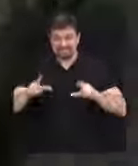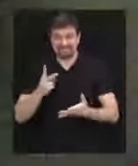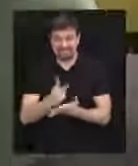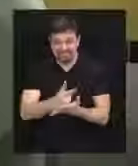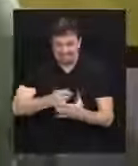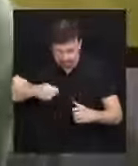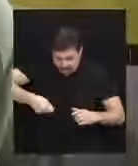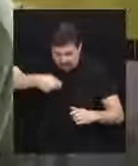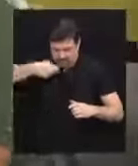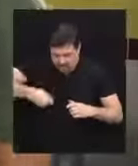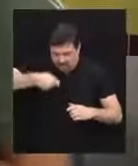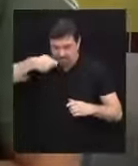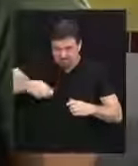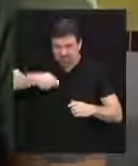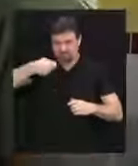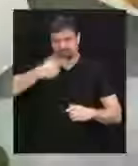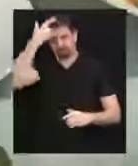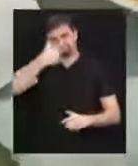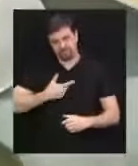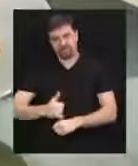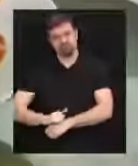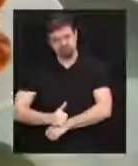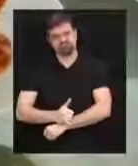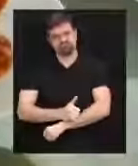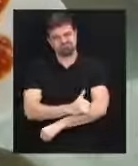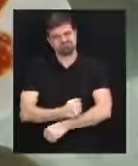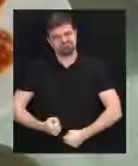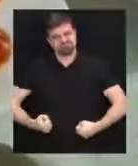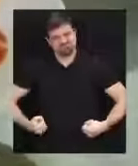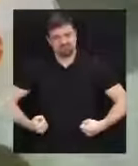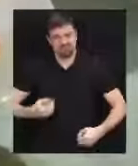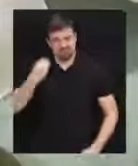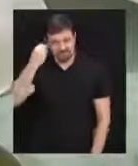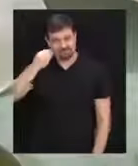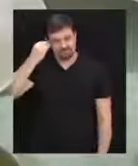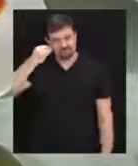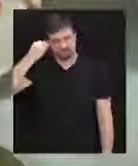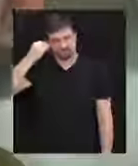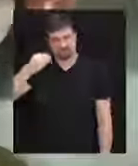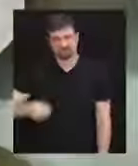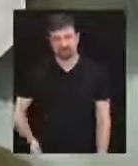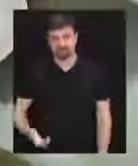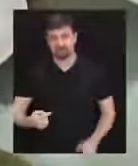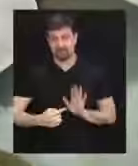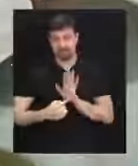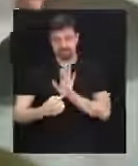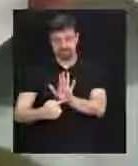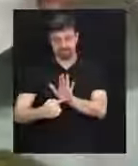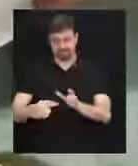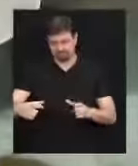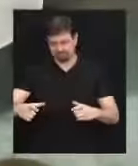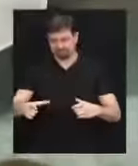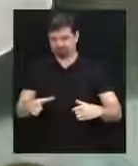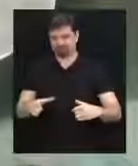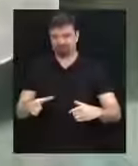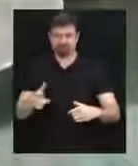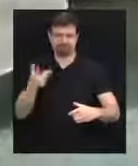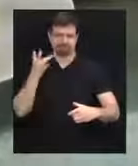faço, vou comer isso aqui aí, também. Aí tá. Pode então, vamos lá, vamos lá cortar isso. Pode assim. Experimentar. Essa aqui, deixa eu virar aqui pra vocês verem como é que é, ó.